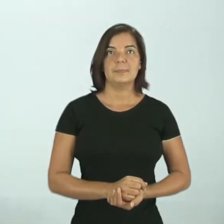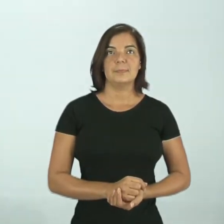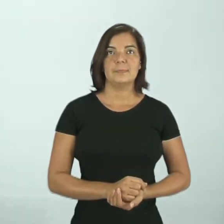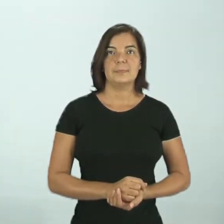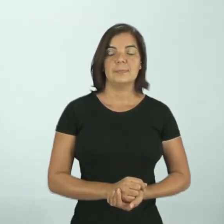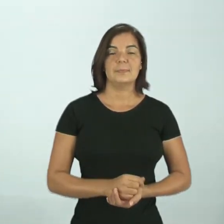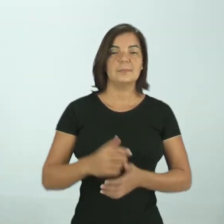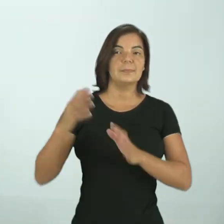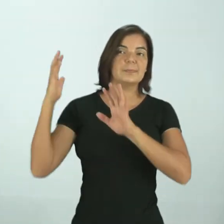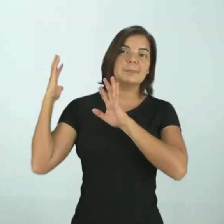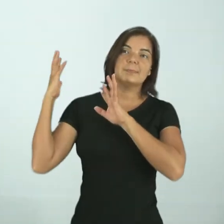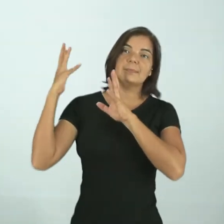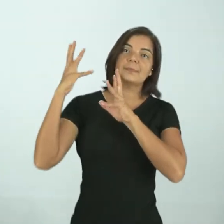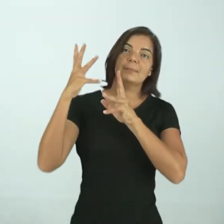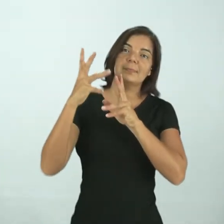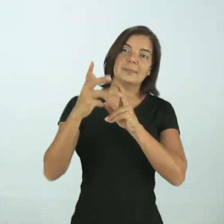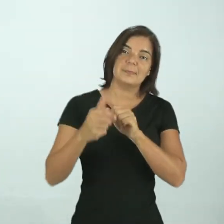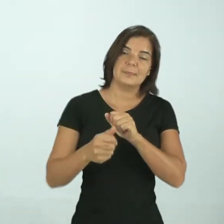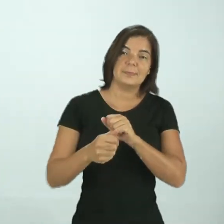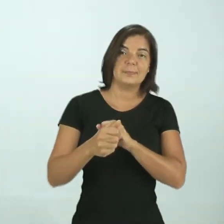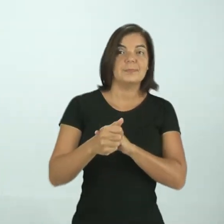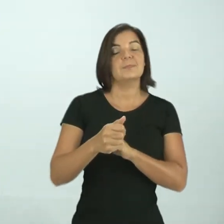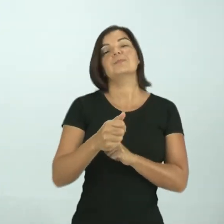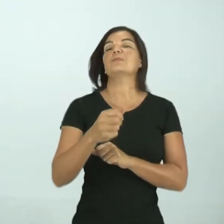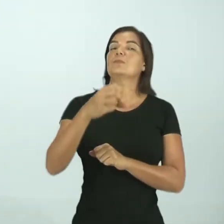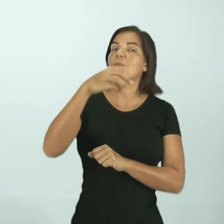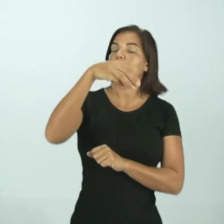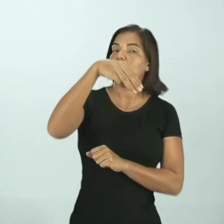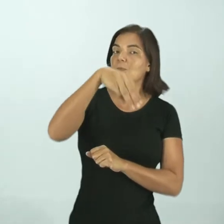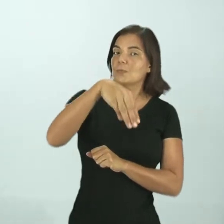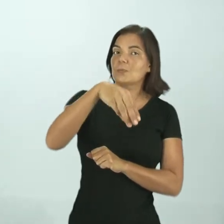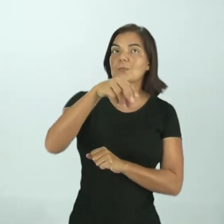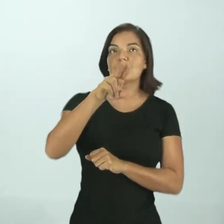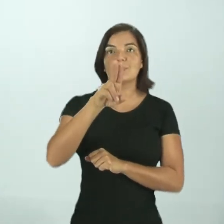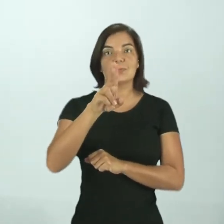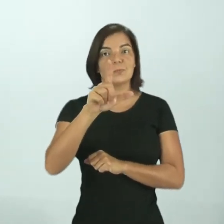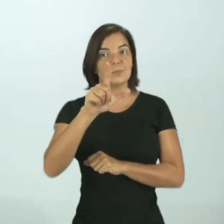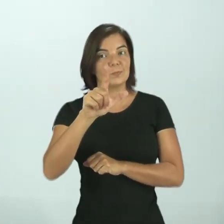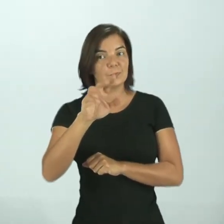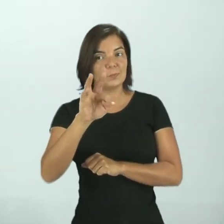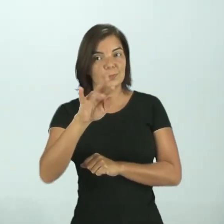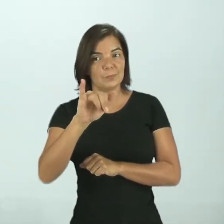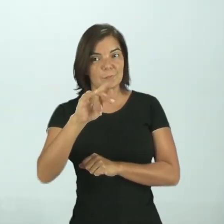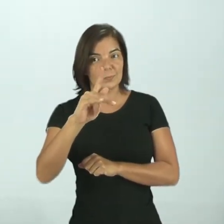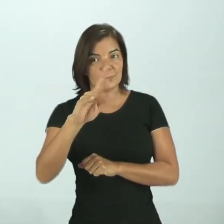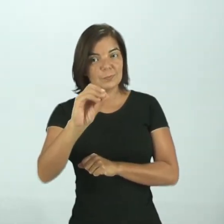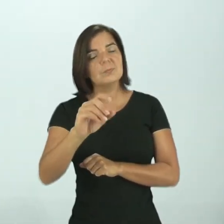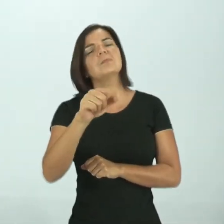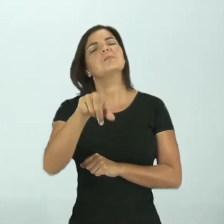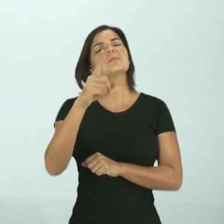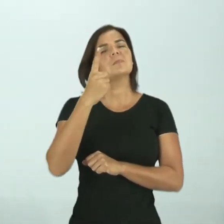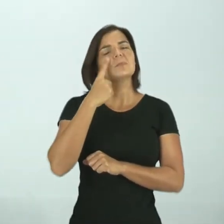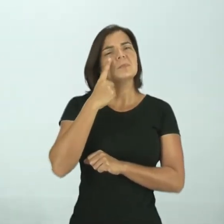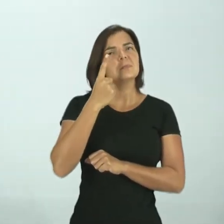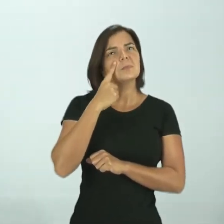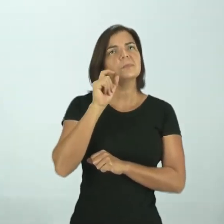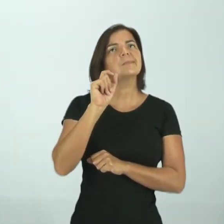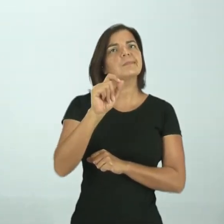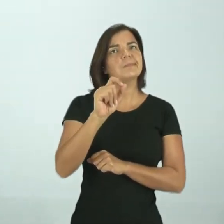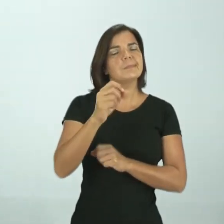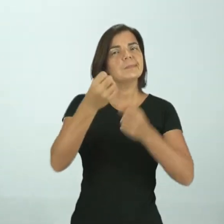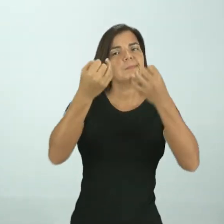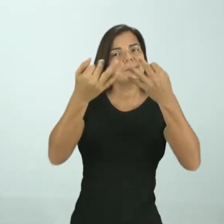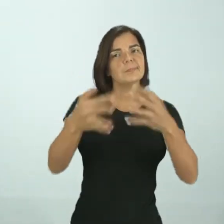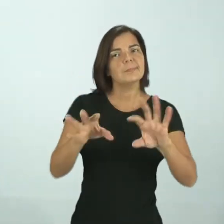Então, recapitulando a ideia de múltiplo, que a gente viu na última aula, nas últimas aulas. Então, você já viu que múltiplo é um